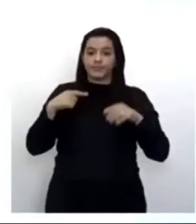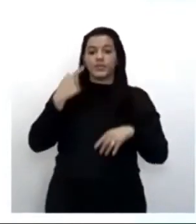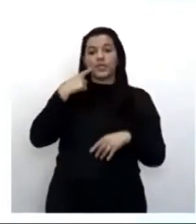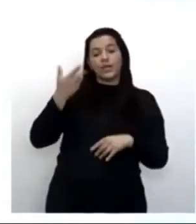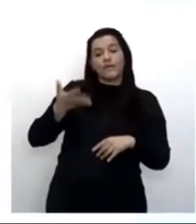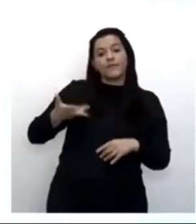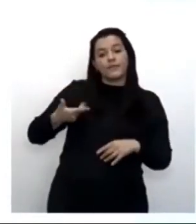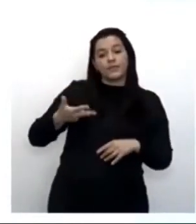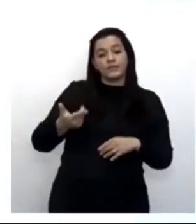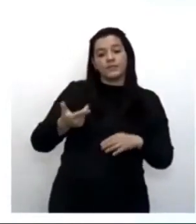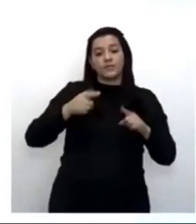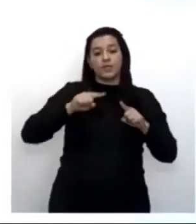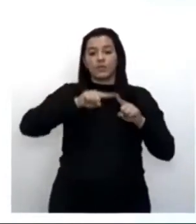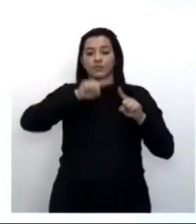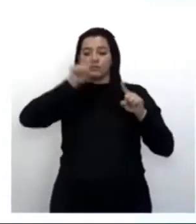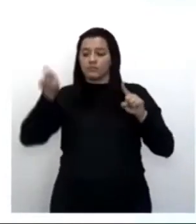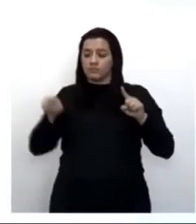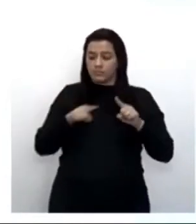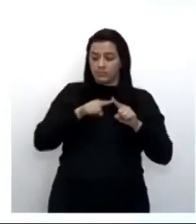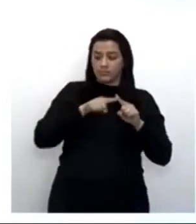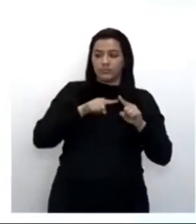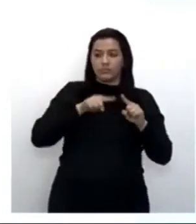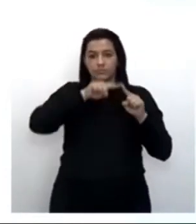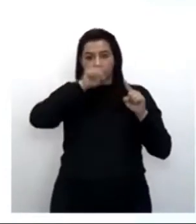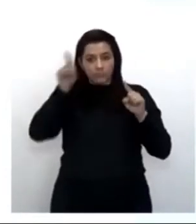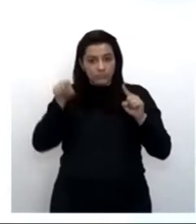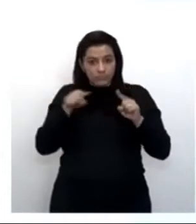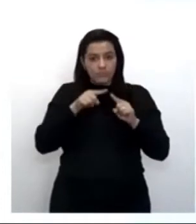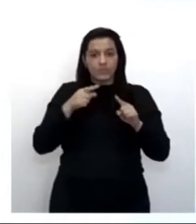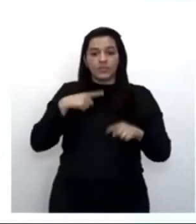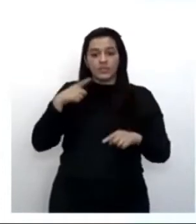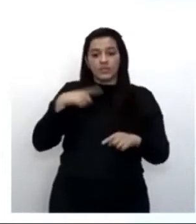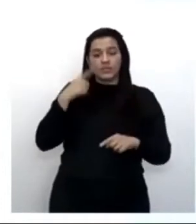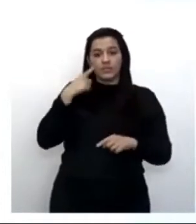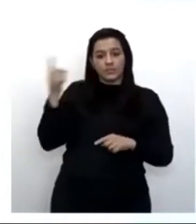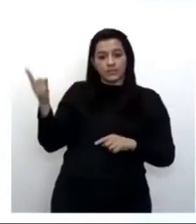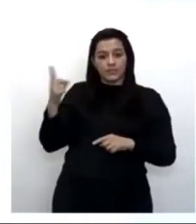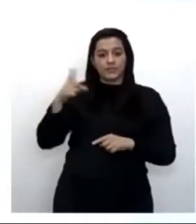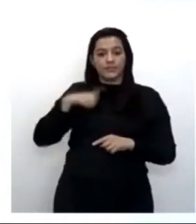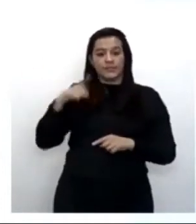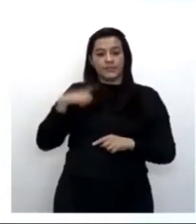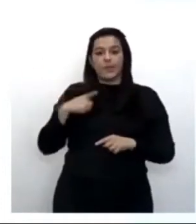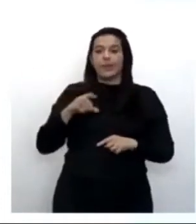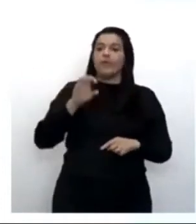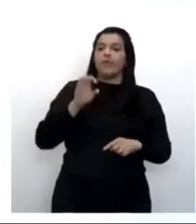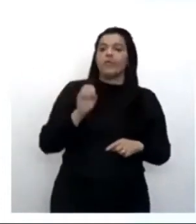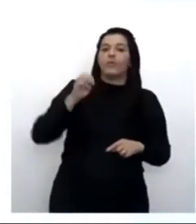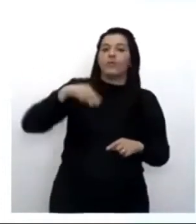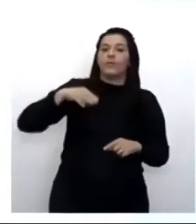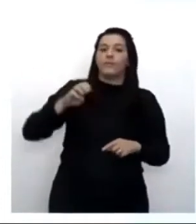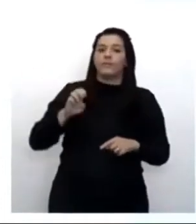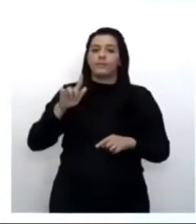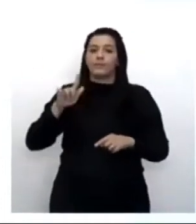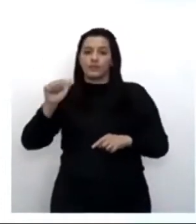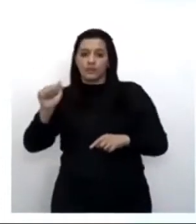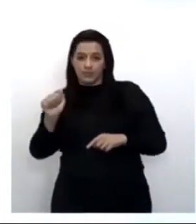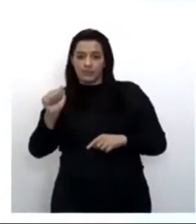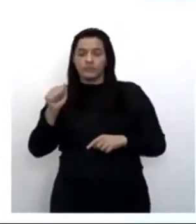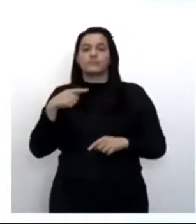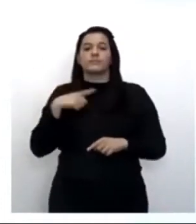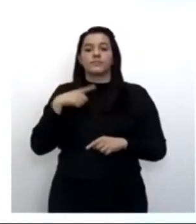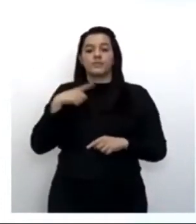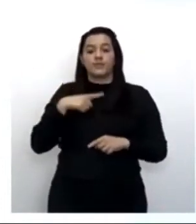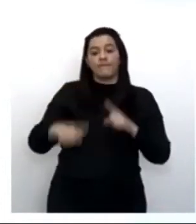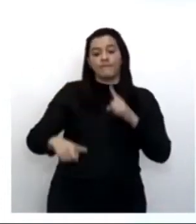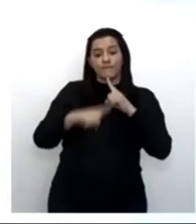velocidade angular, pessoal. O que acontece? A velocidade linear é o ômega, né? Aqui eu coloquei como ômega, a velocidade angular